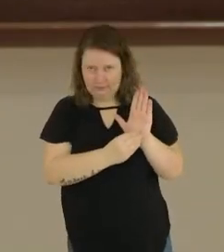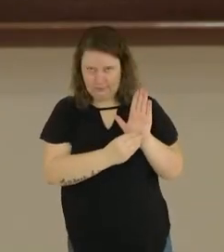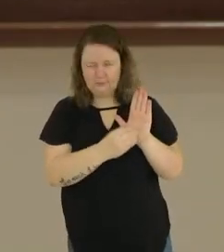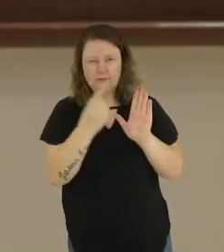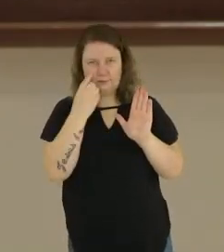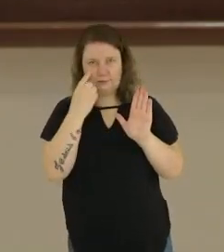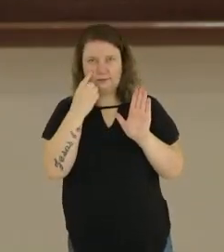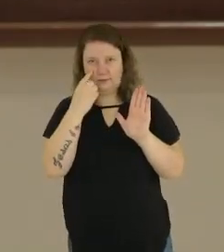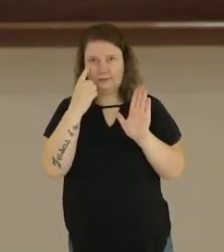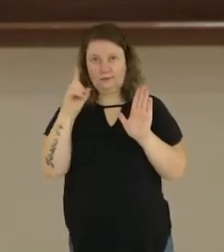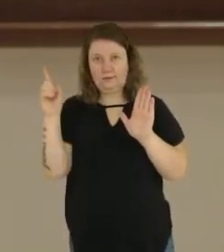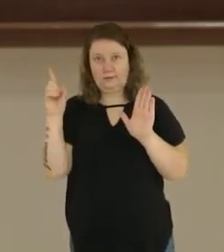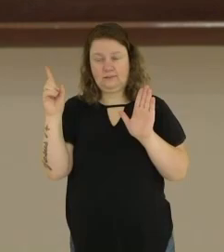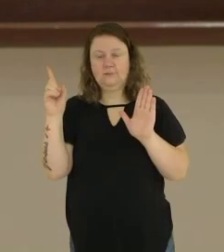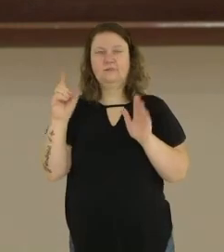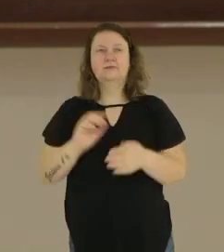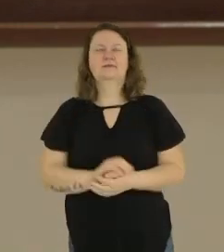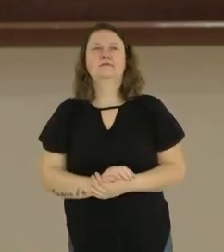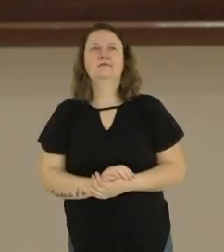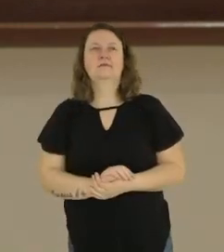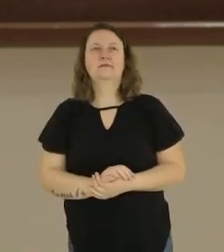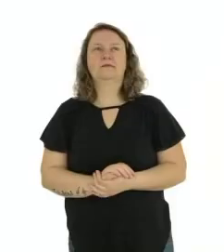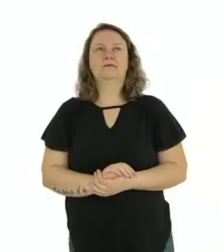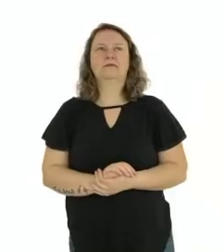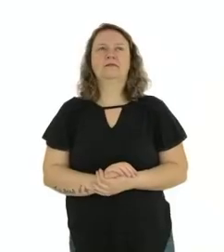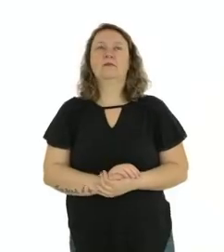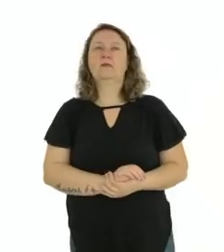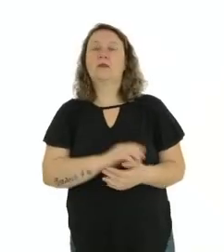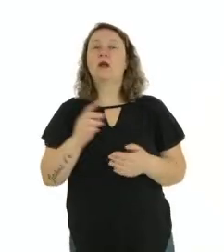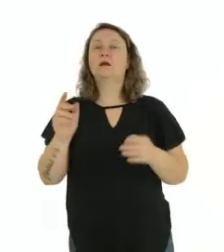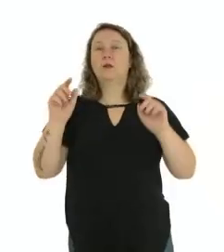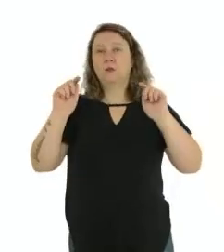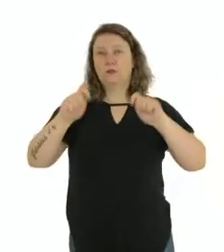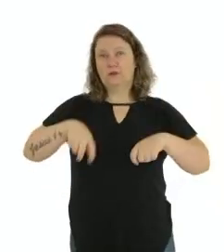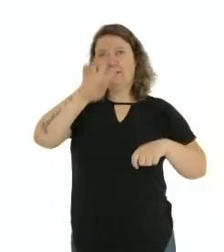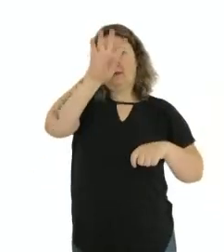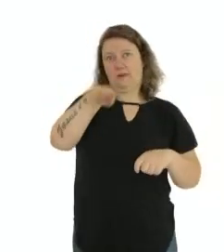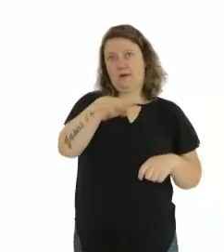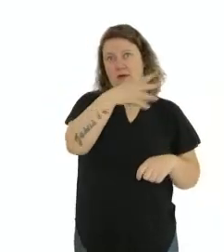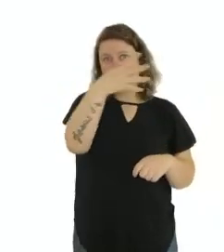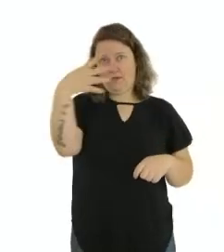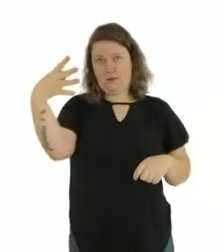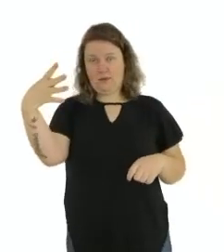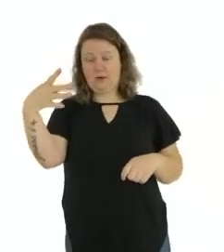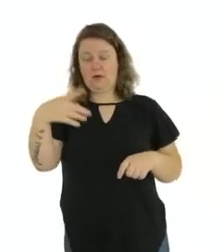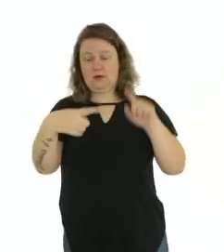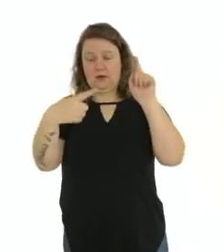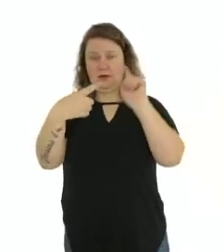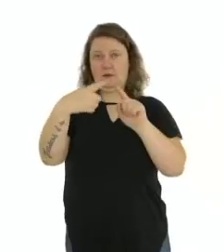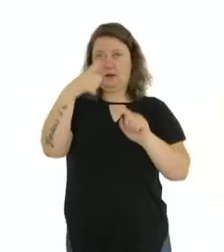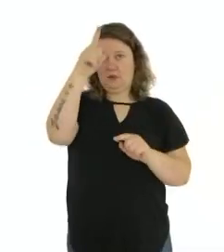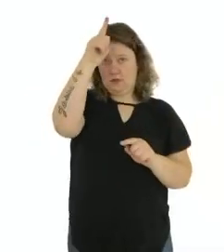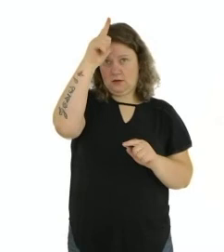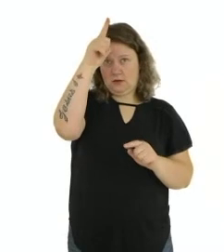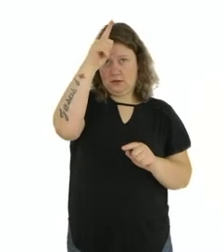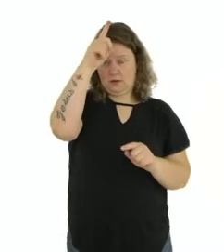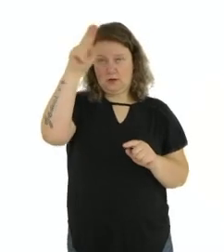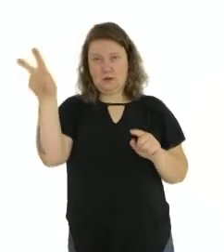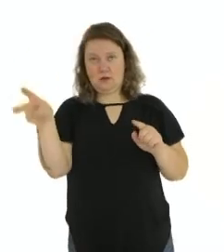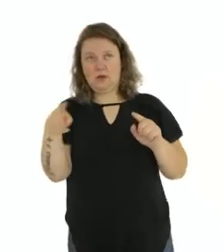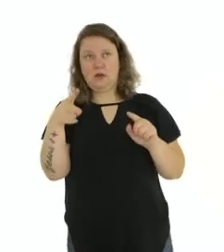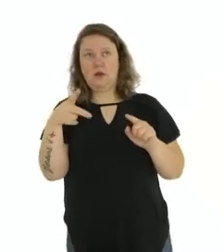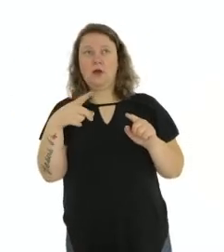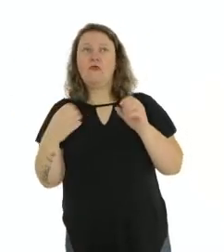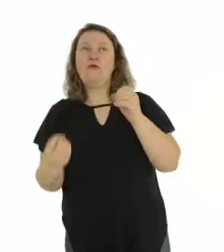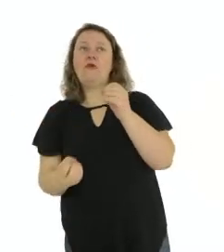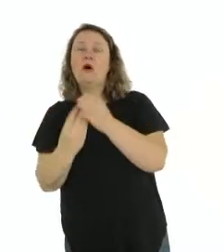dar uma olhada nesse esboço do que seria esse quadro? Então, de imigrantes, nós temos os alemães e das colônias eles